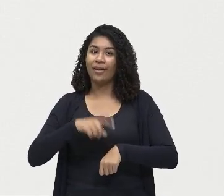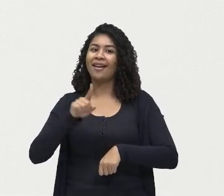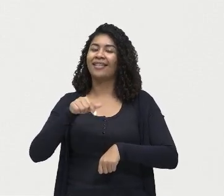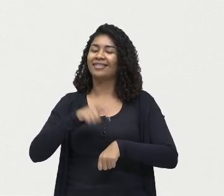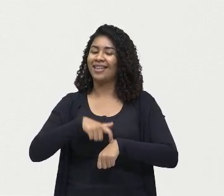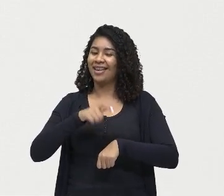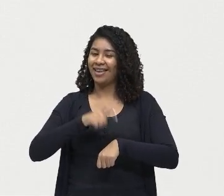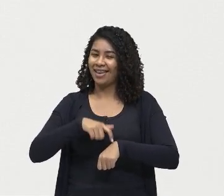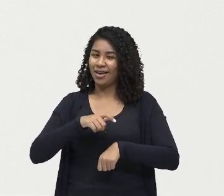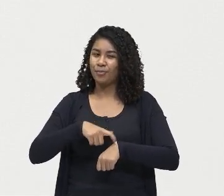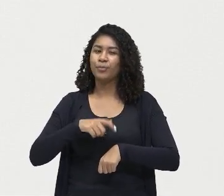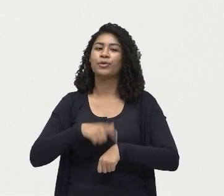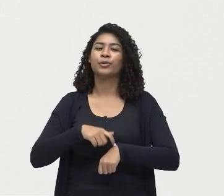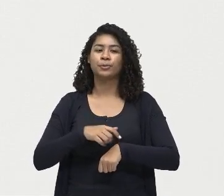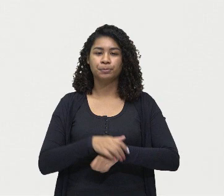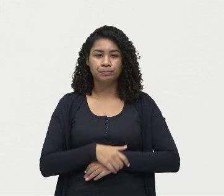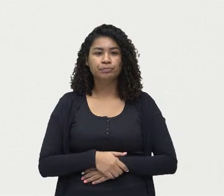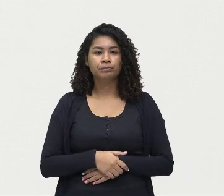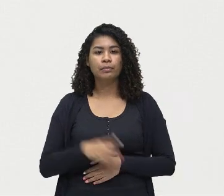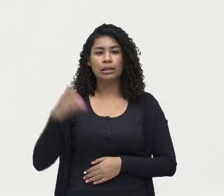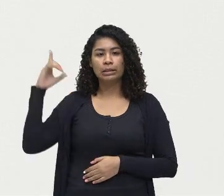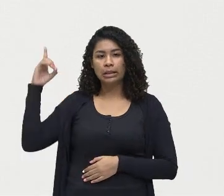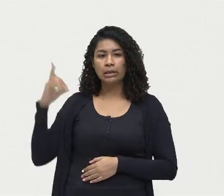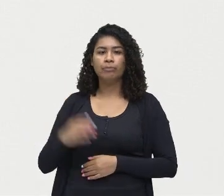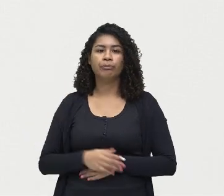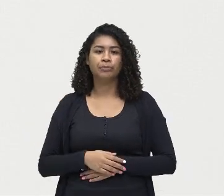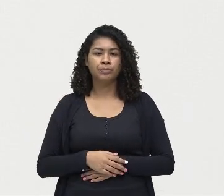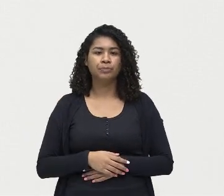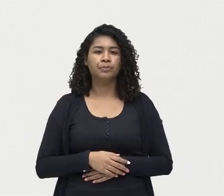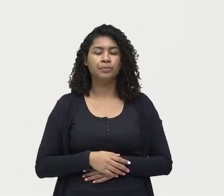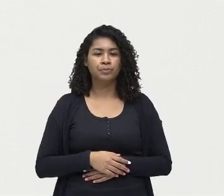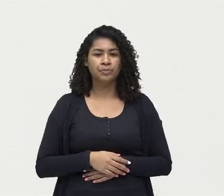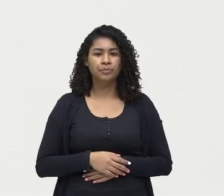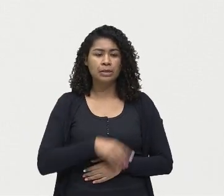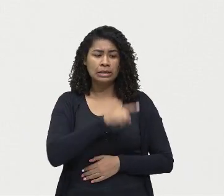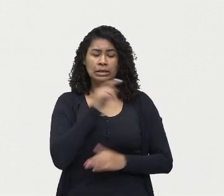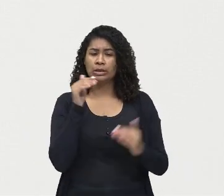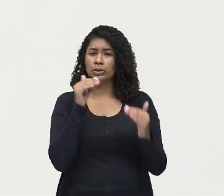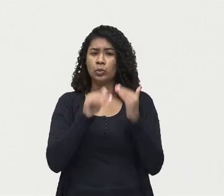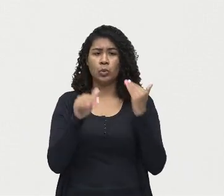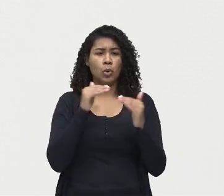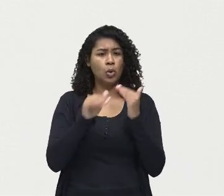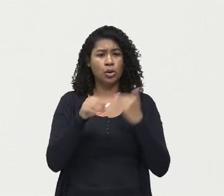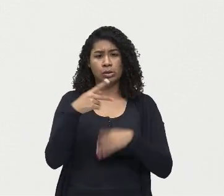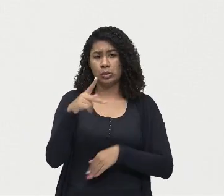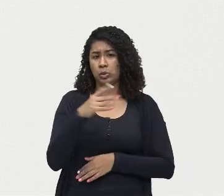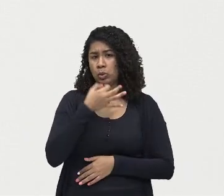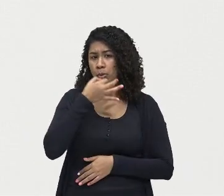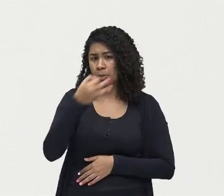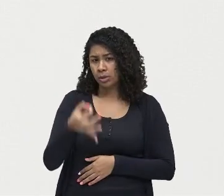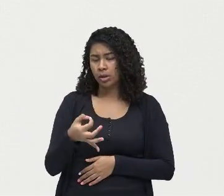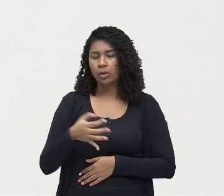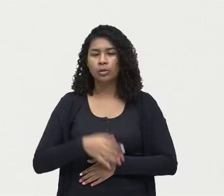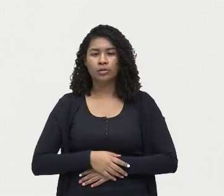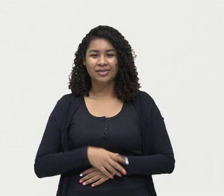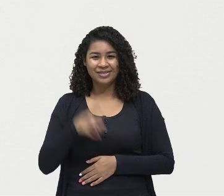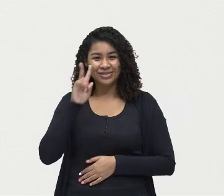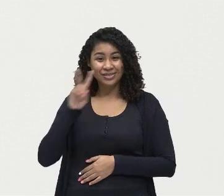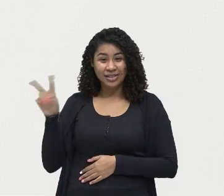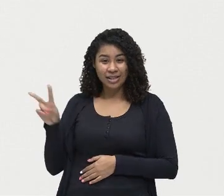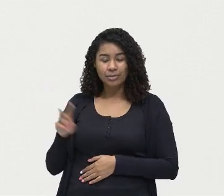e claro que o especialista não concordará com sua opinião, por mais que você insista. Então, o fato de eu